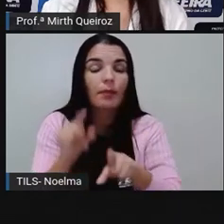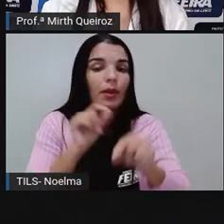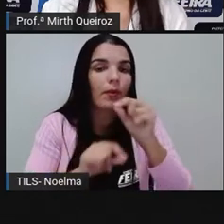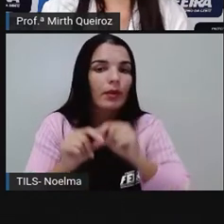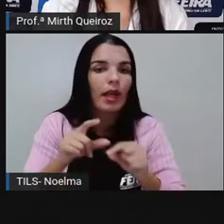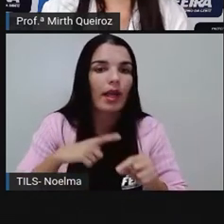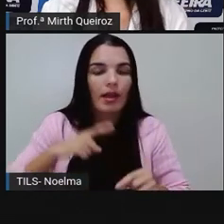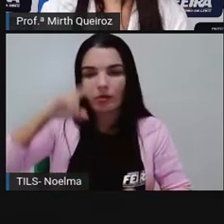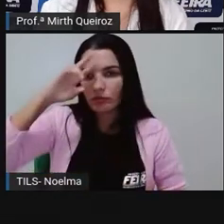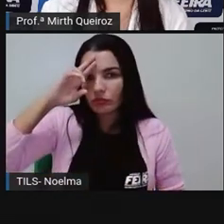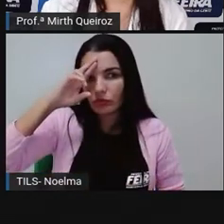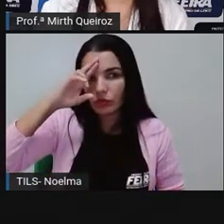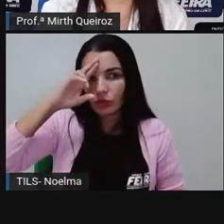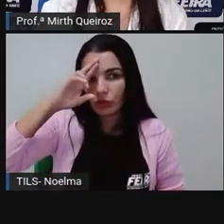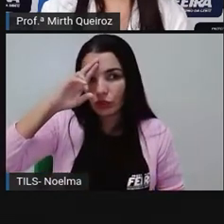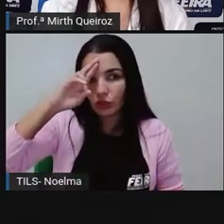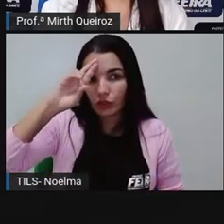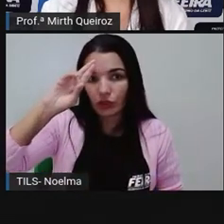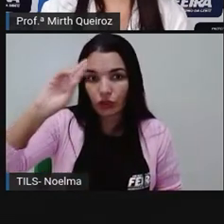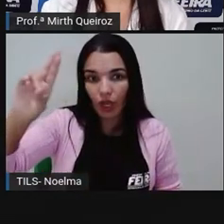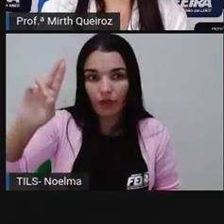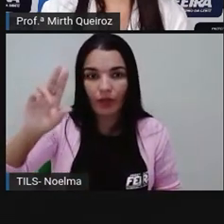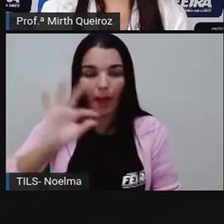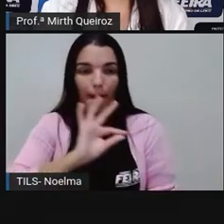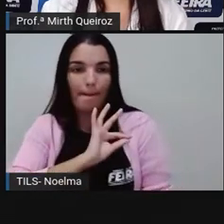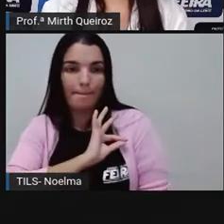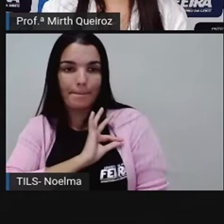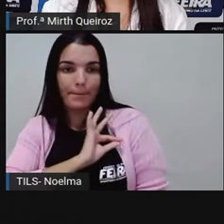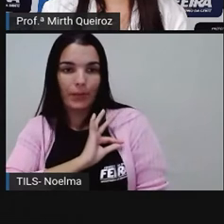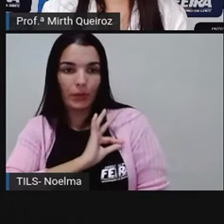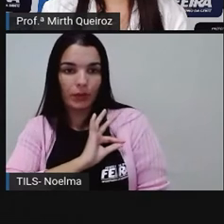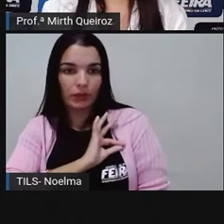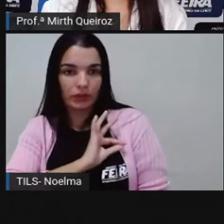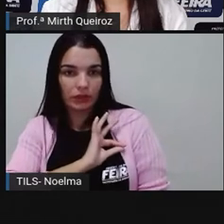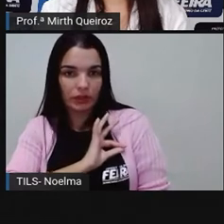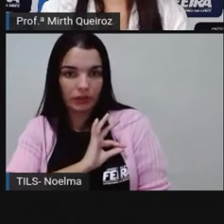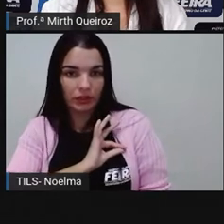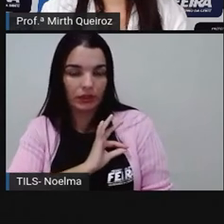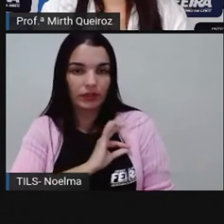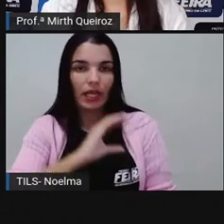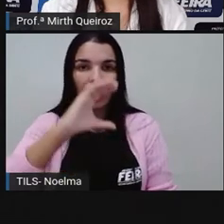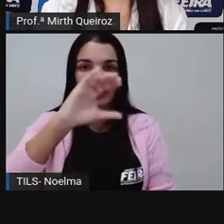e municipal, perdão, civil e militar, né? O